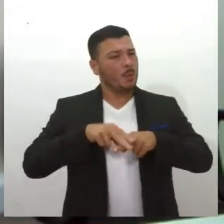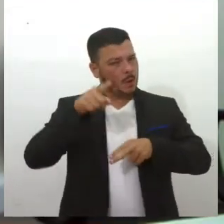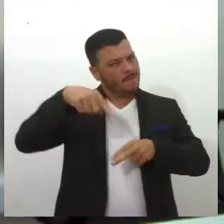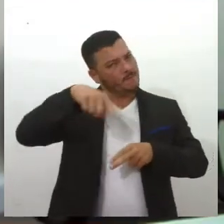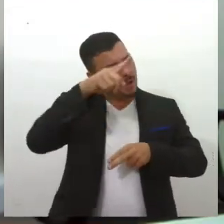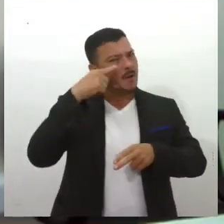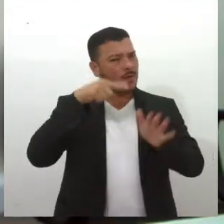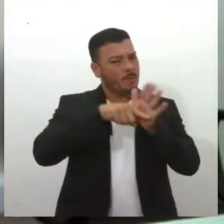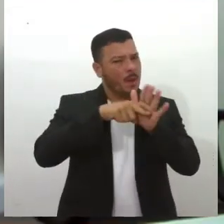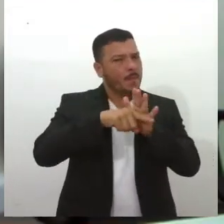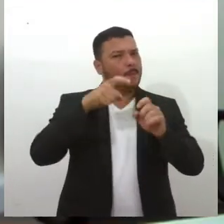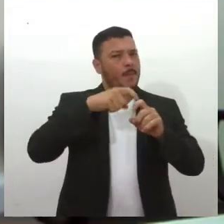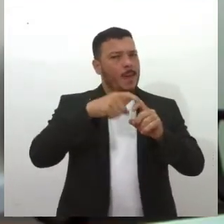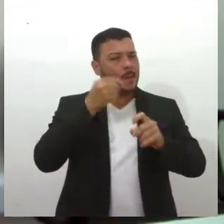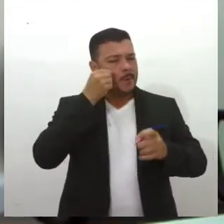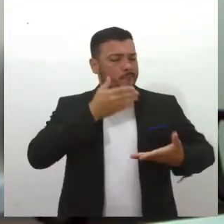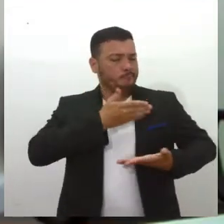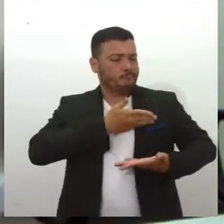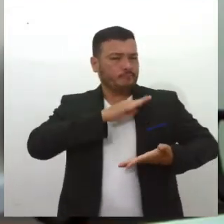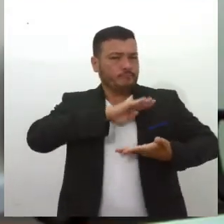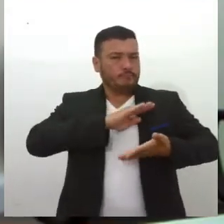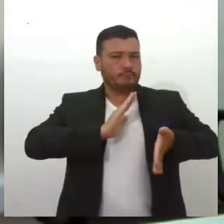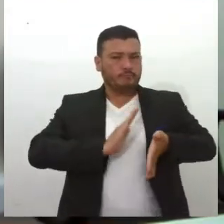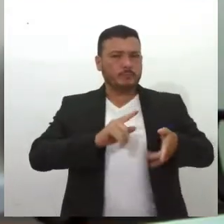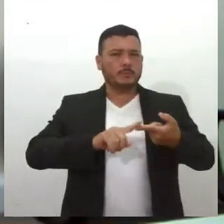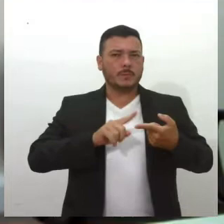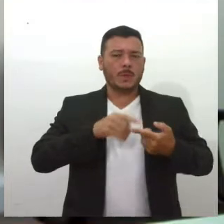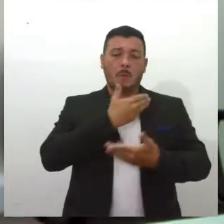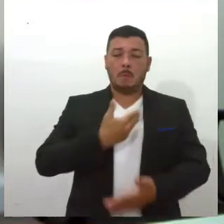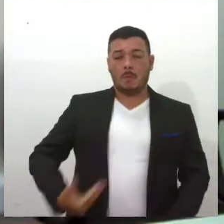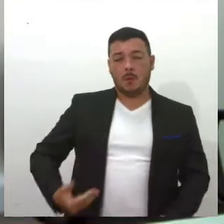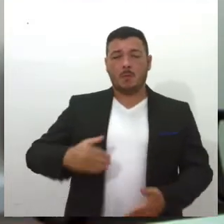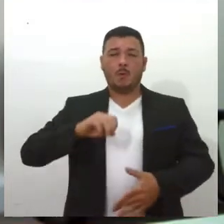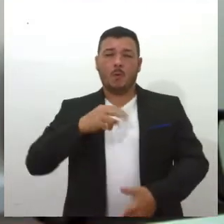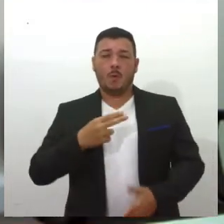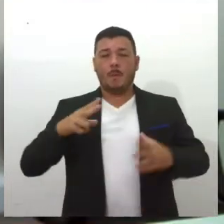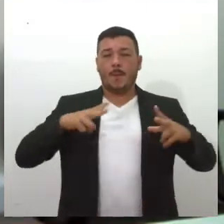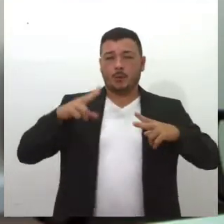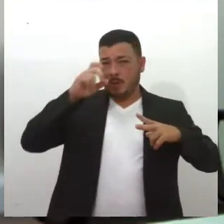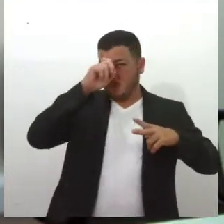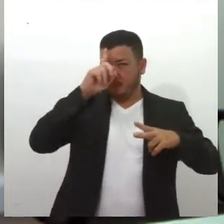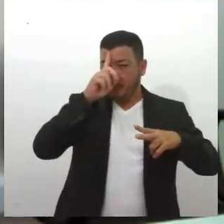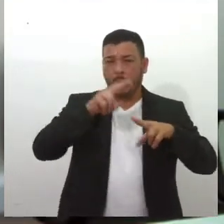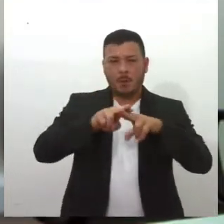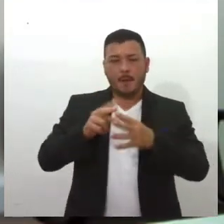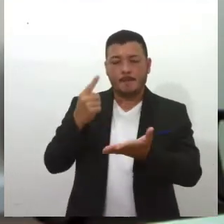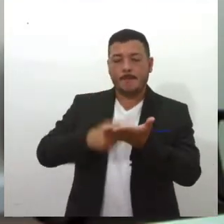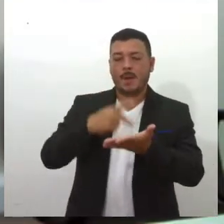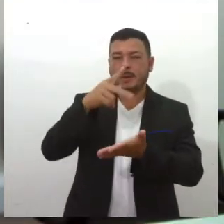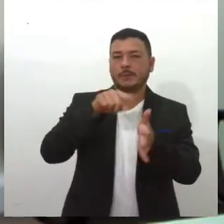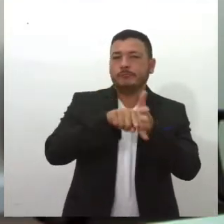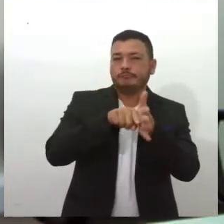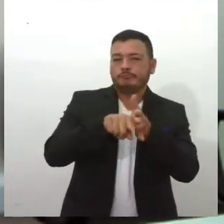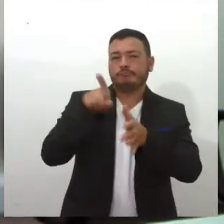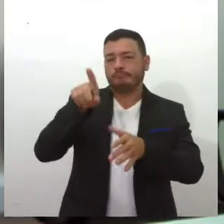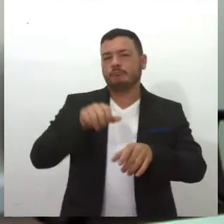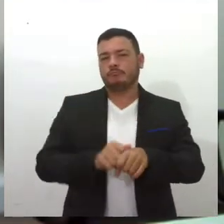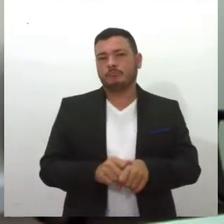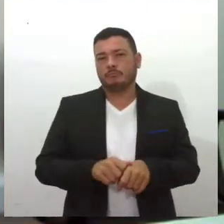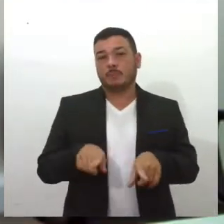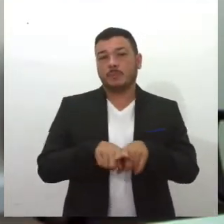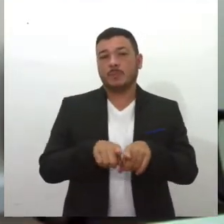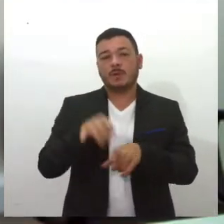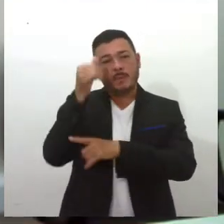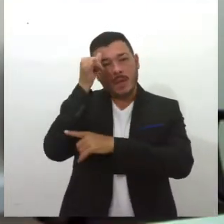mamografia, vá lá, pesquisa, tanto no sistema público quanto no sistema privado. É só ir lá e marcar seu exame. E, claro, previna-se,